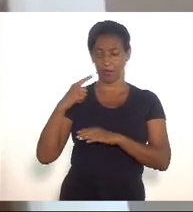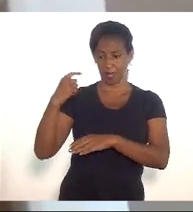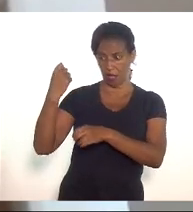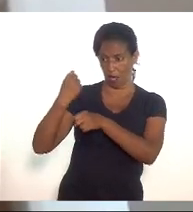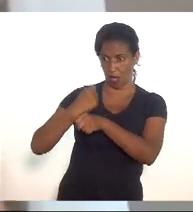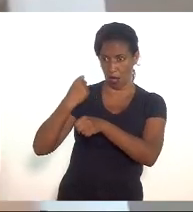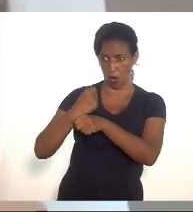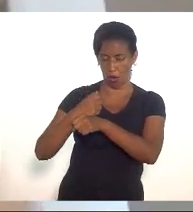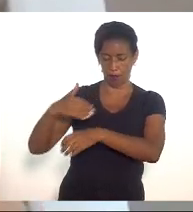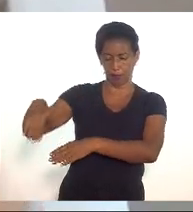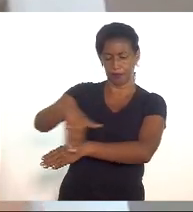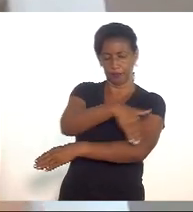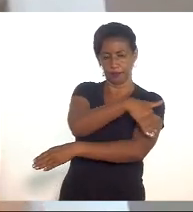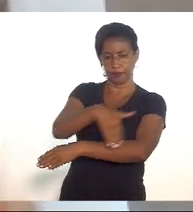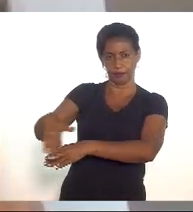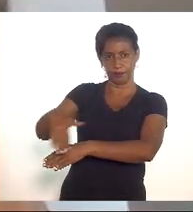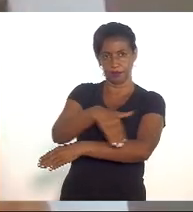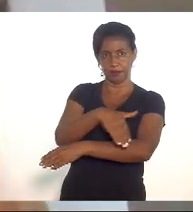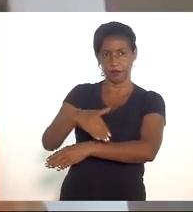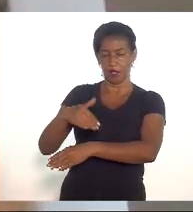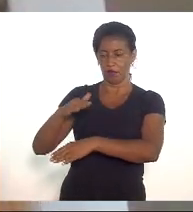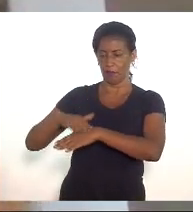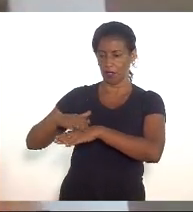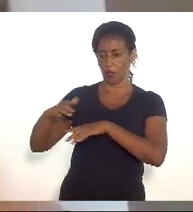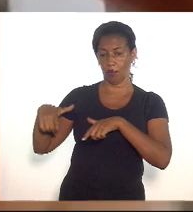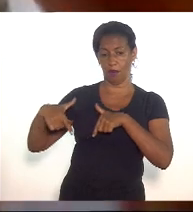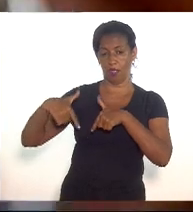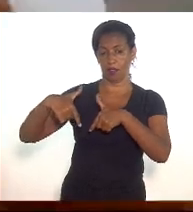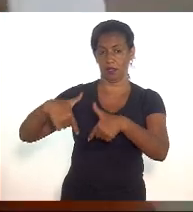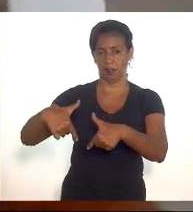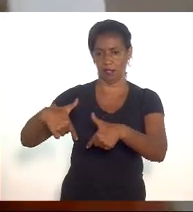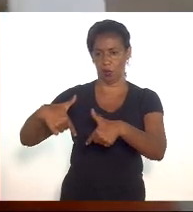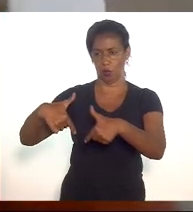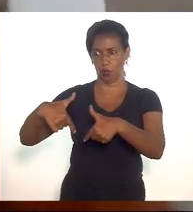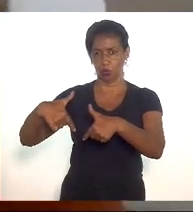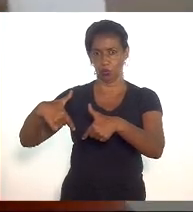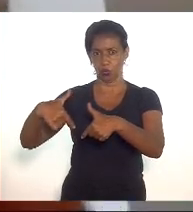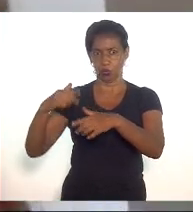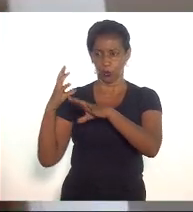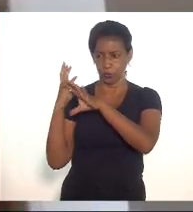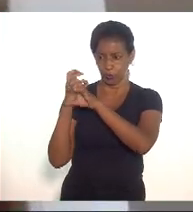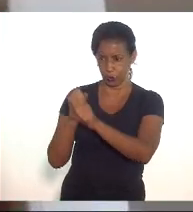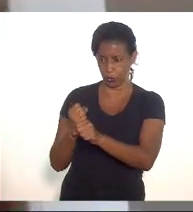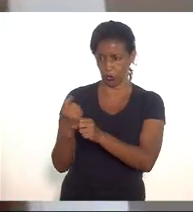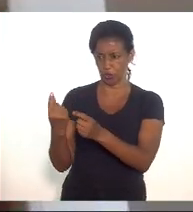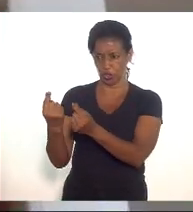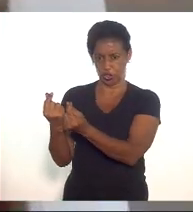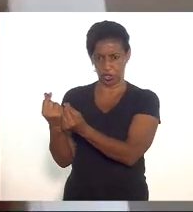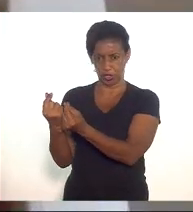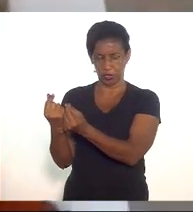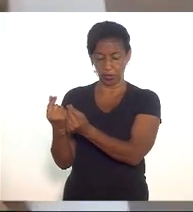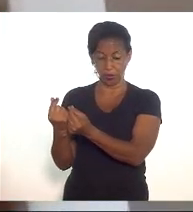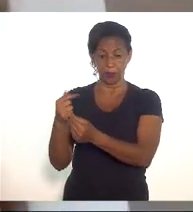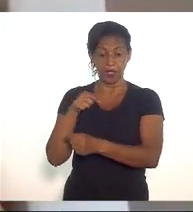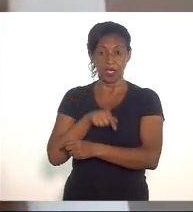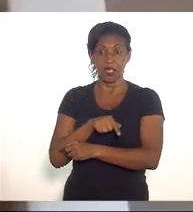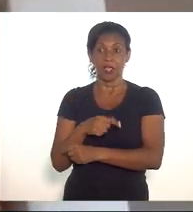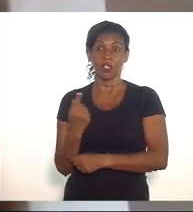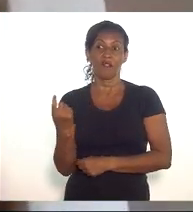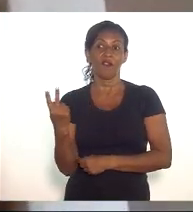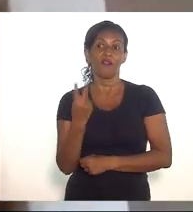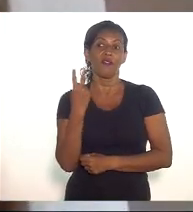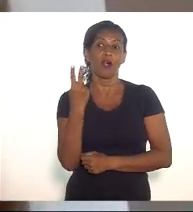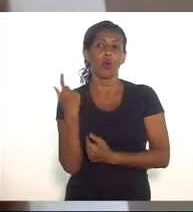tal, ele vai ter que ter uma ação orçamentária, e aquele asfalto vai ter que estar detalhado. O valor